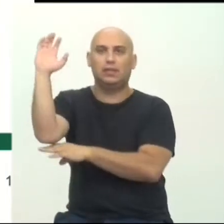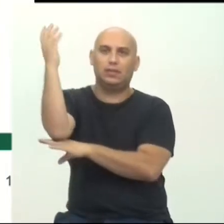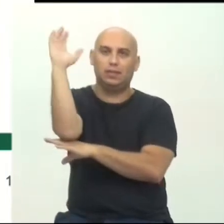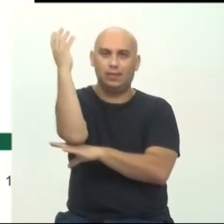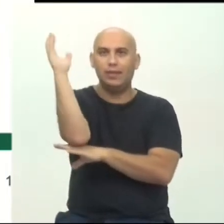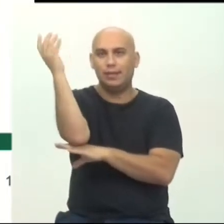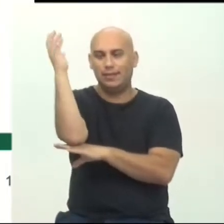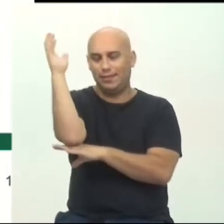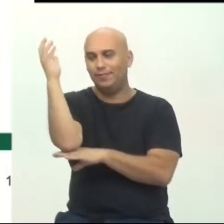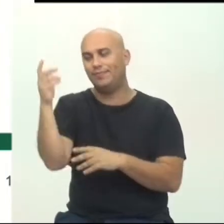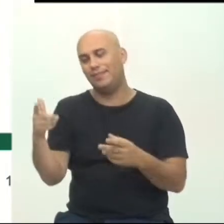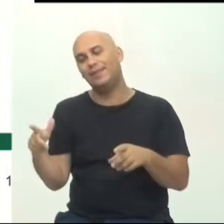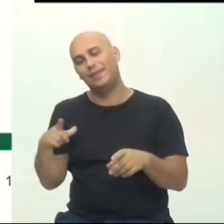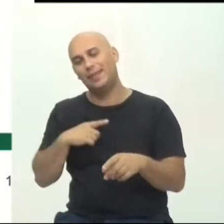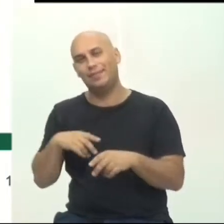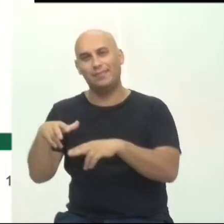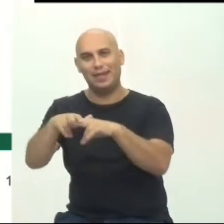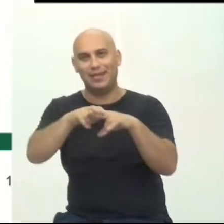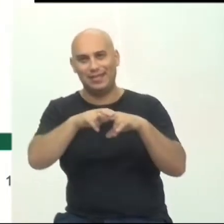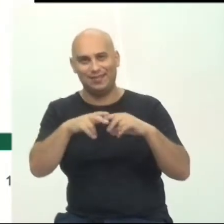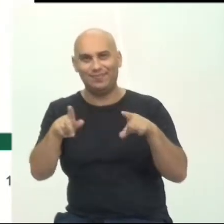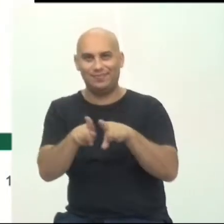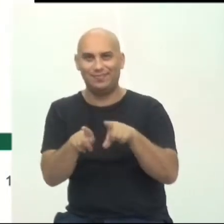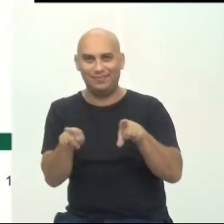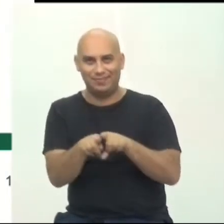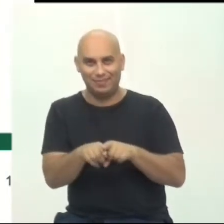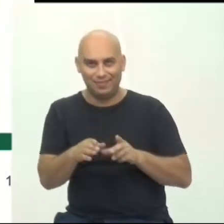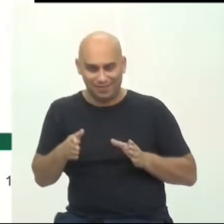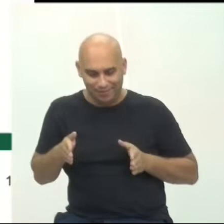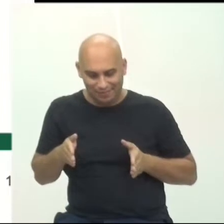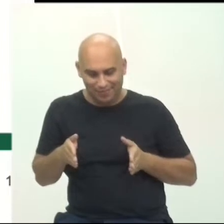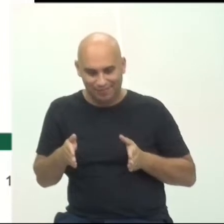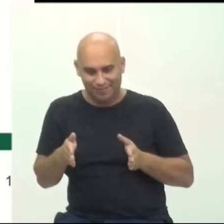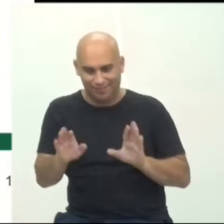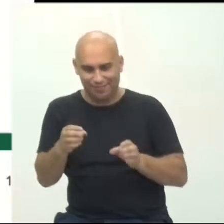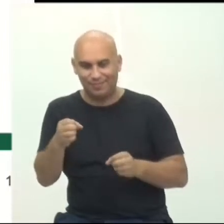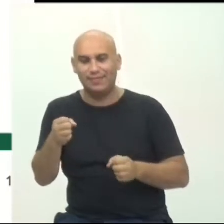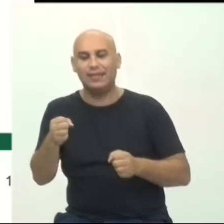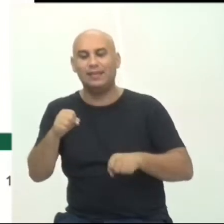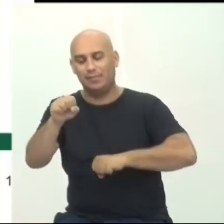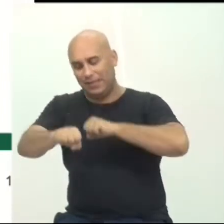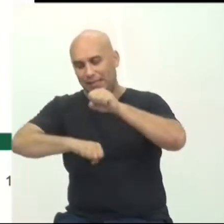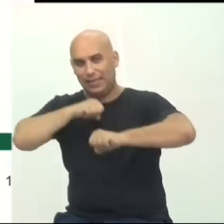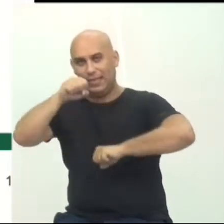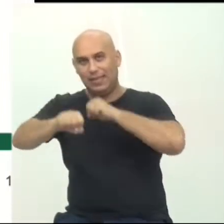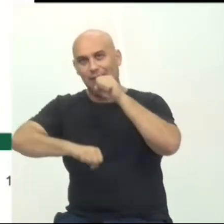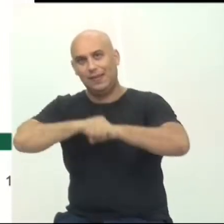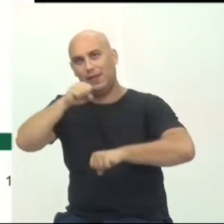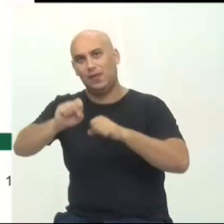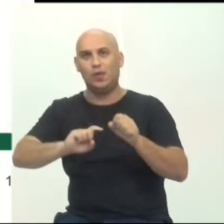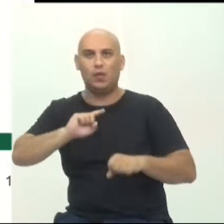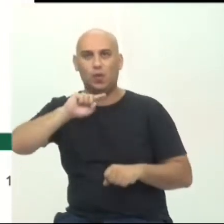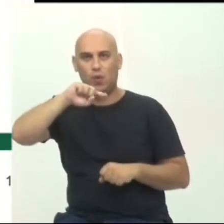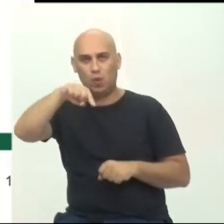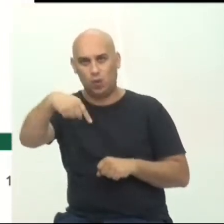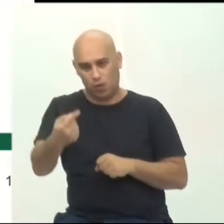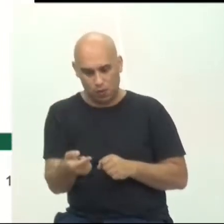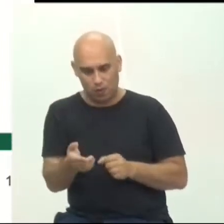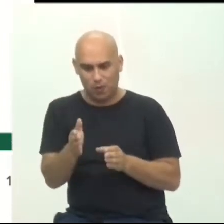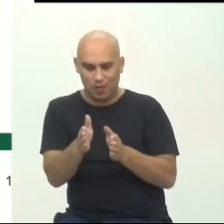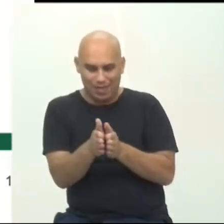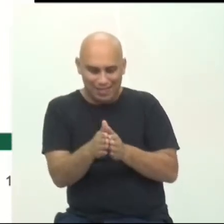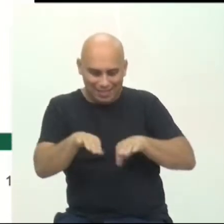praça. Depois tem a ciclovia bidirecional. Aí criamos um outro canteiro para dar um pouquinho